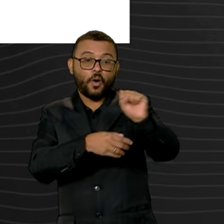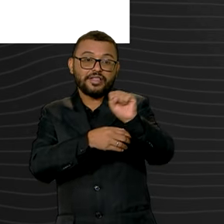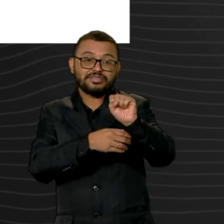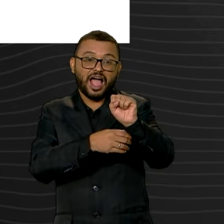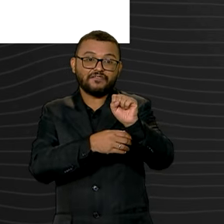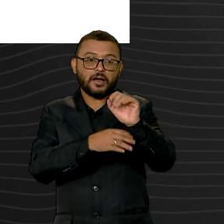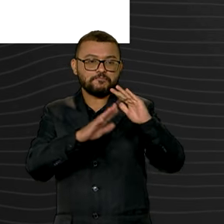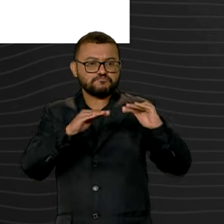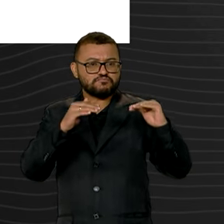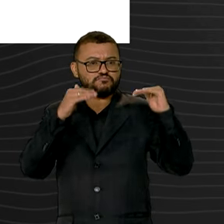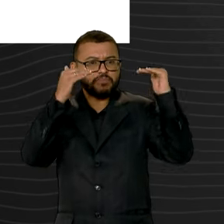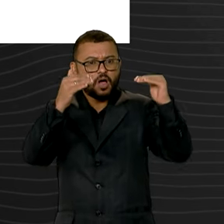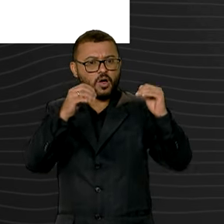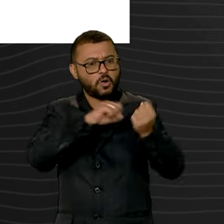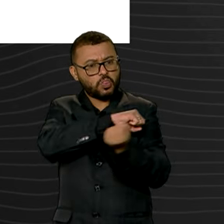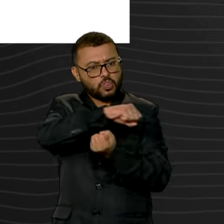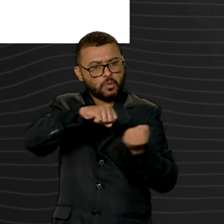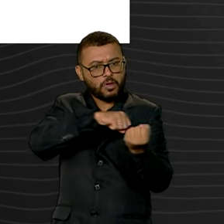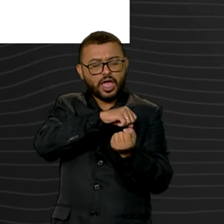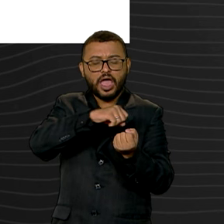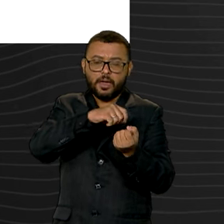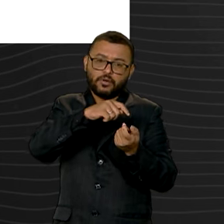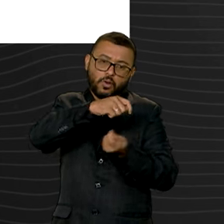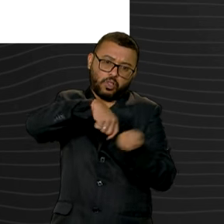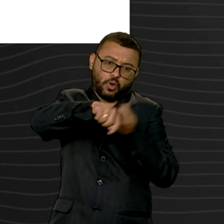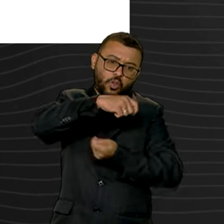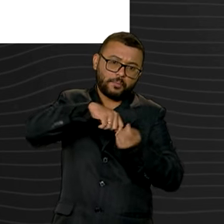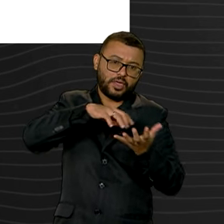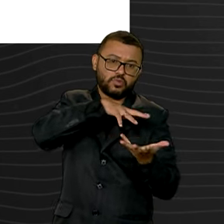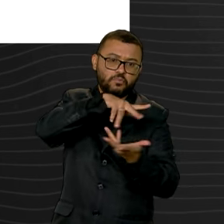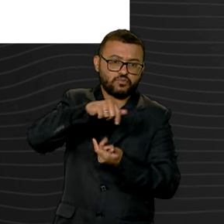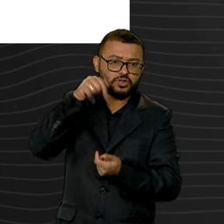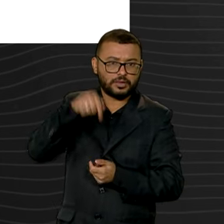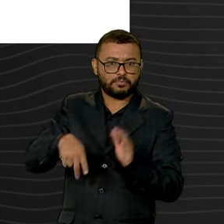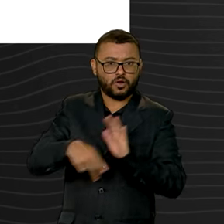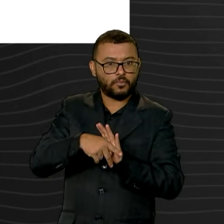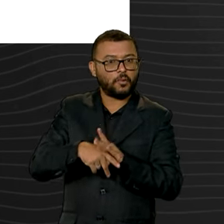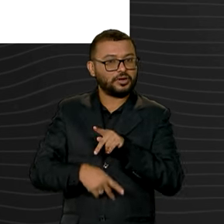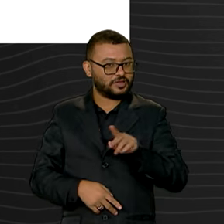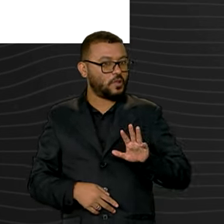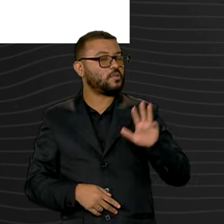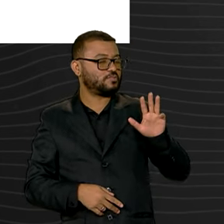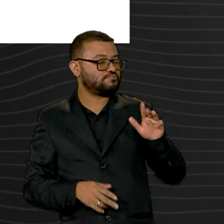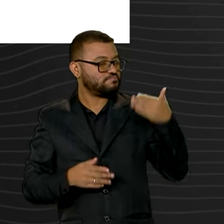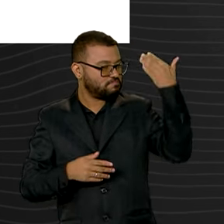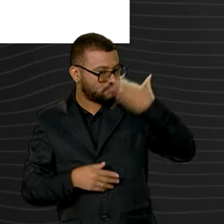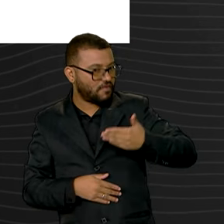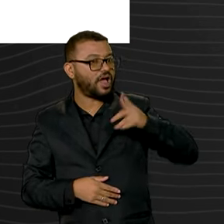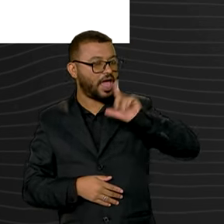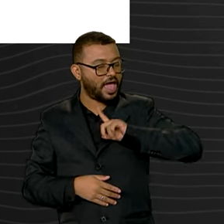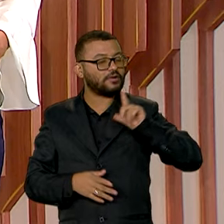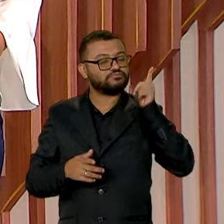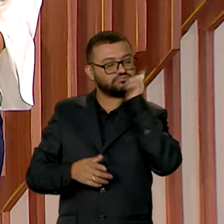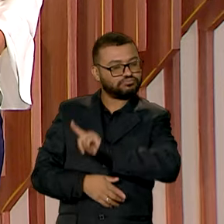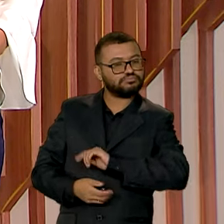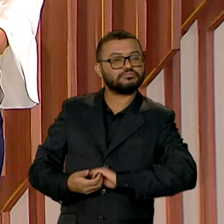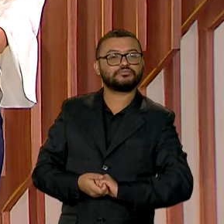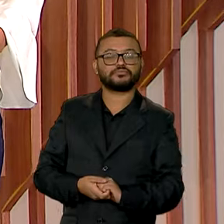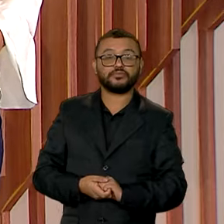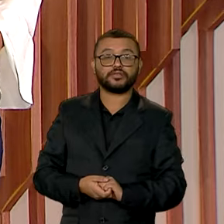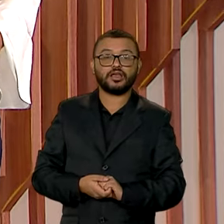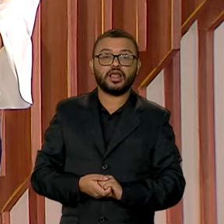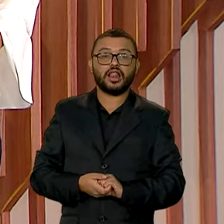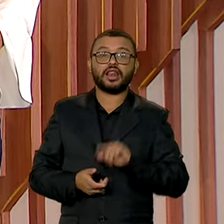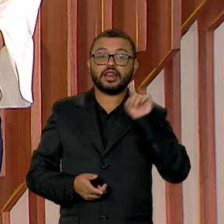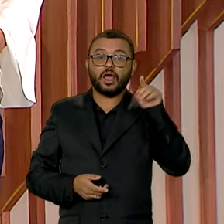economia do mundo este ano. De acordo com o presidente Lula, esta é mais uma prova de que o país está no rumo certo.